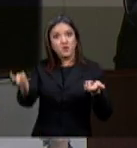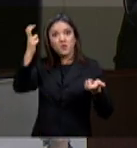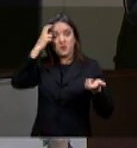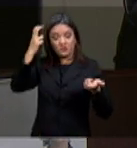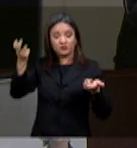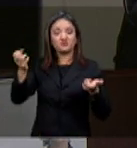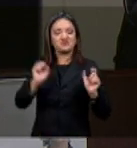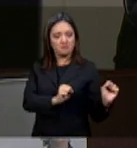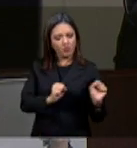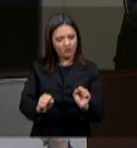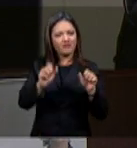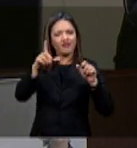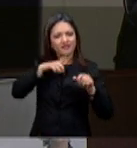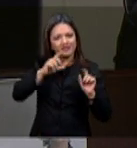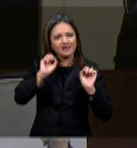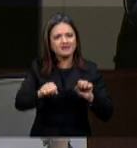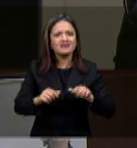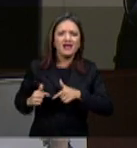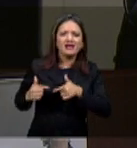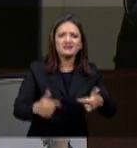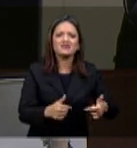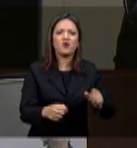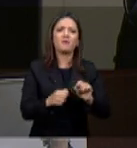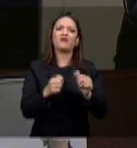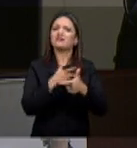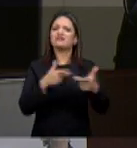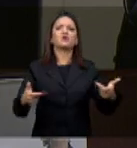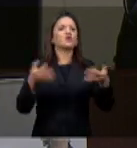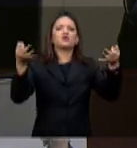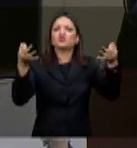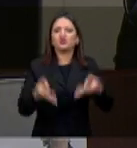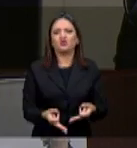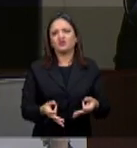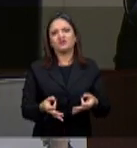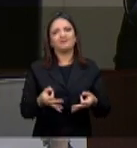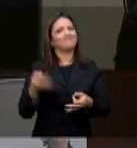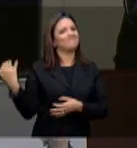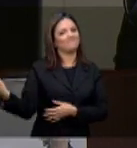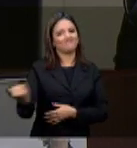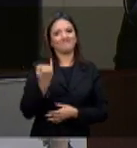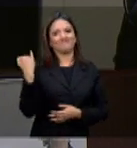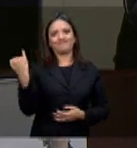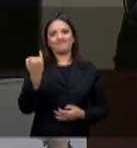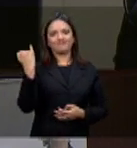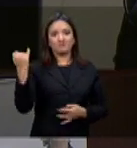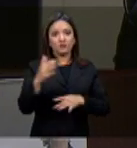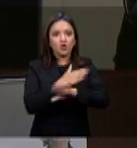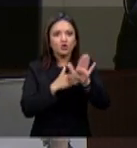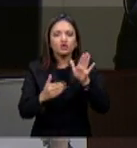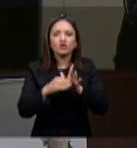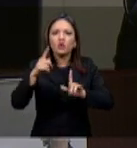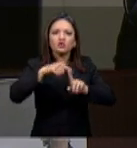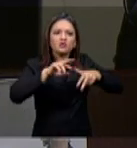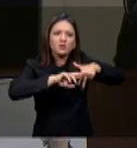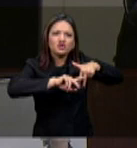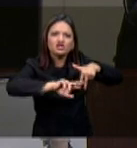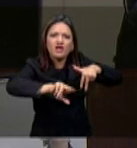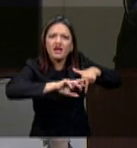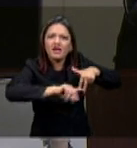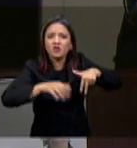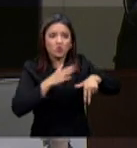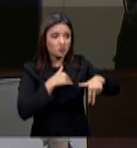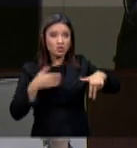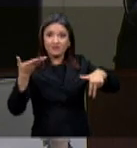deve ser posta em ação para causas mais do que justas, essenciais. Toda opção de gênero é cultural.